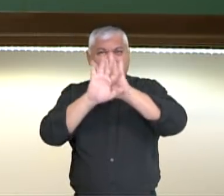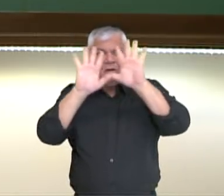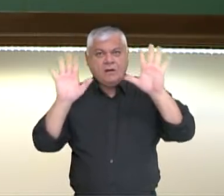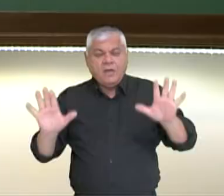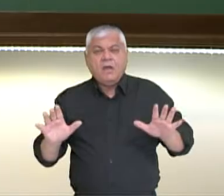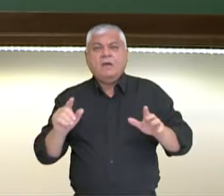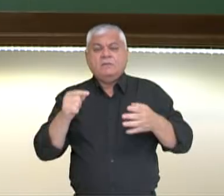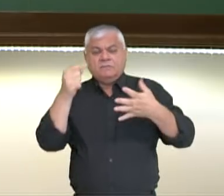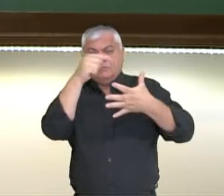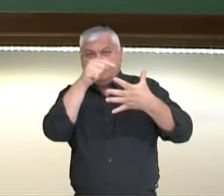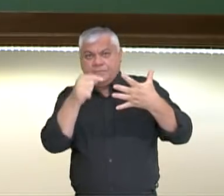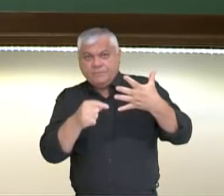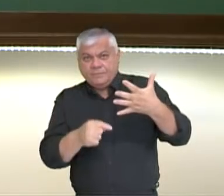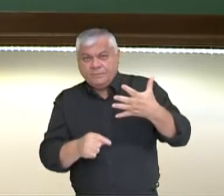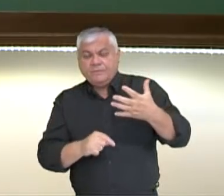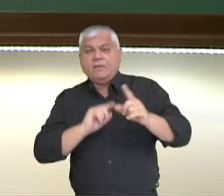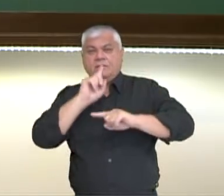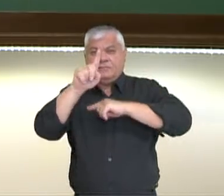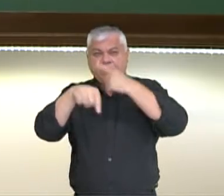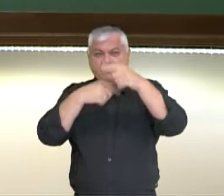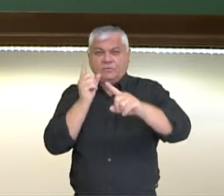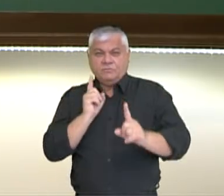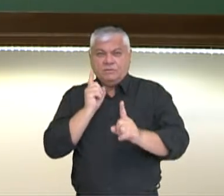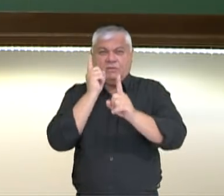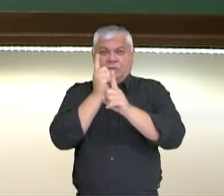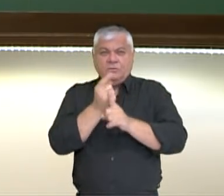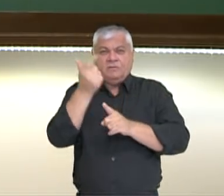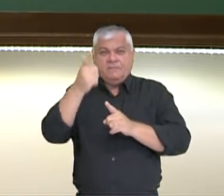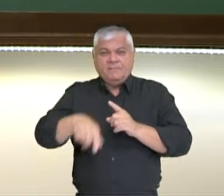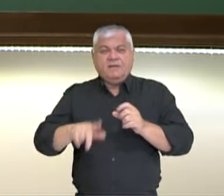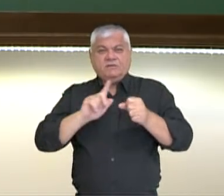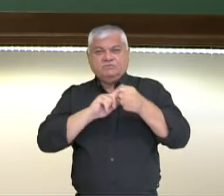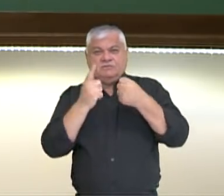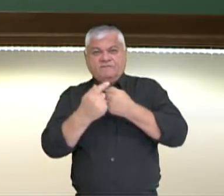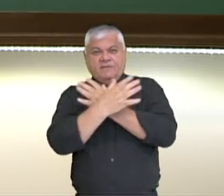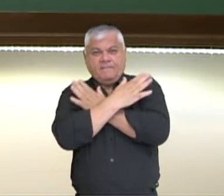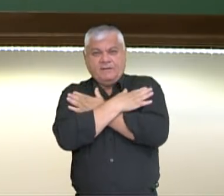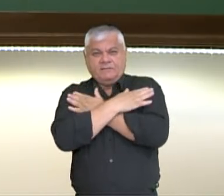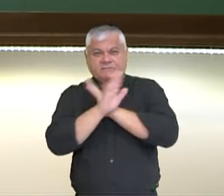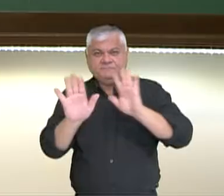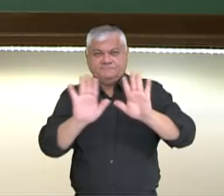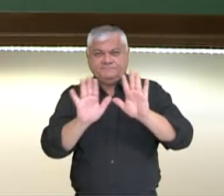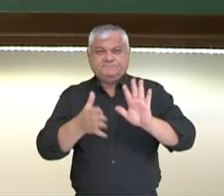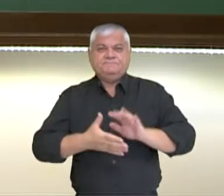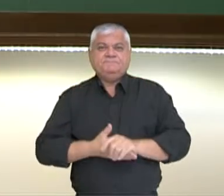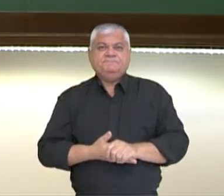sobre esses fatores. Numa próxima aula voltamos com mais geografia. Um abraço a todos e até lá!